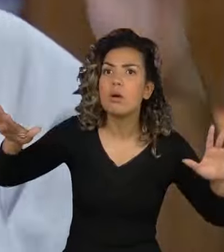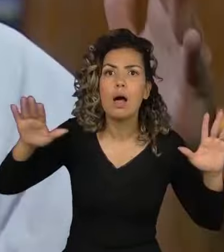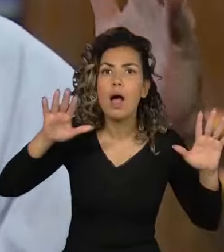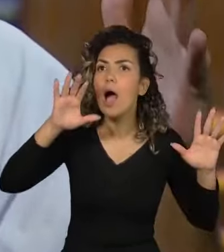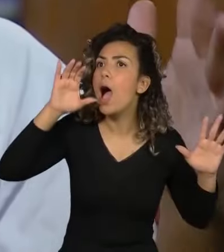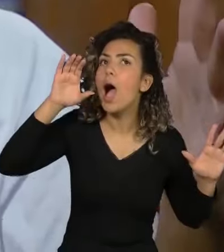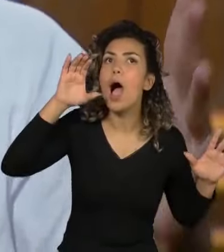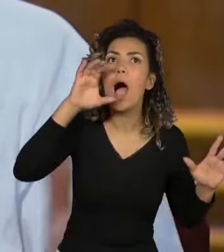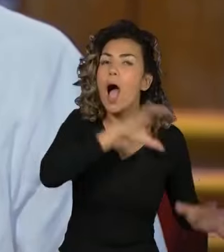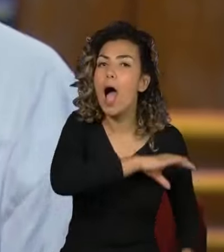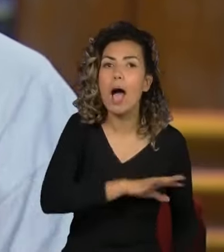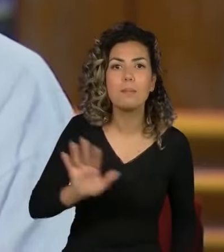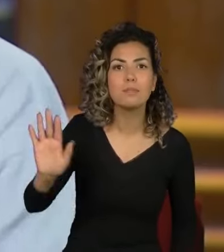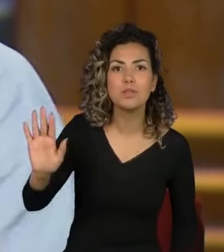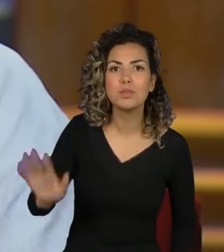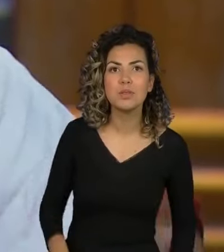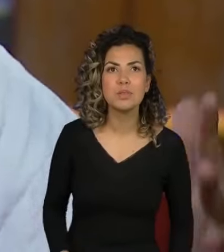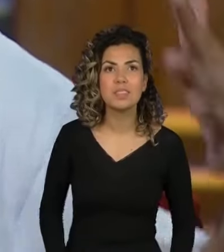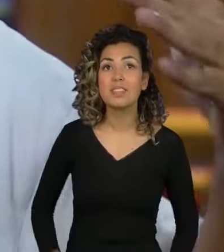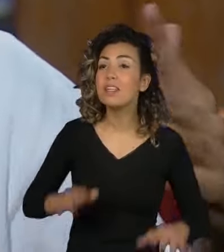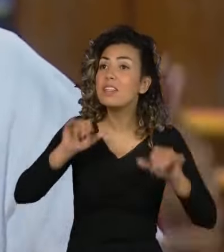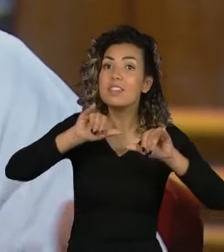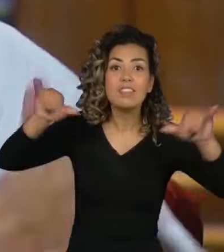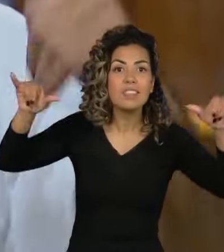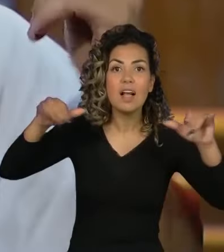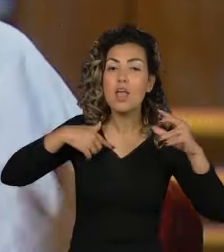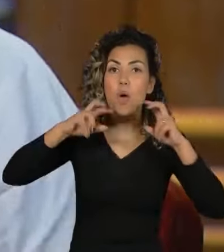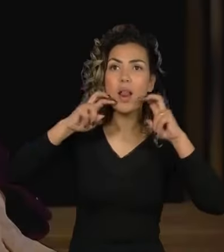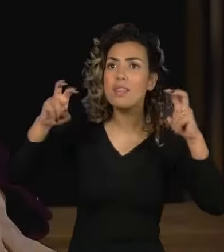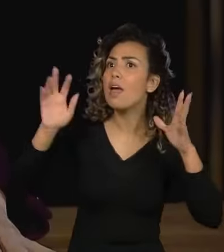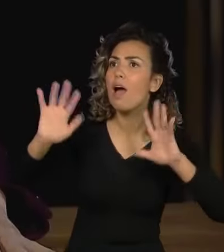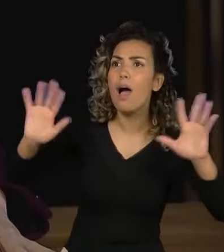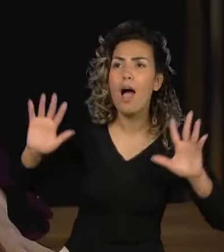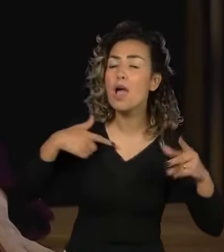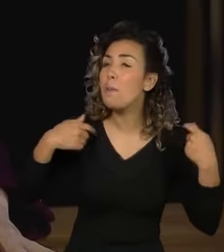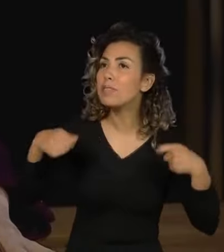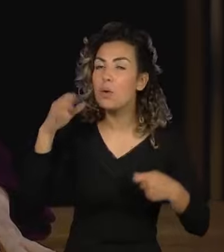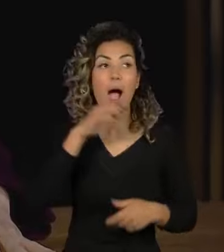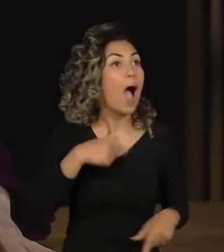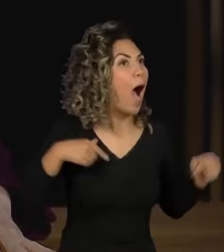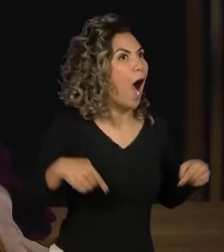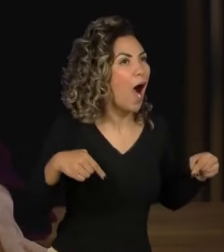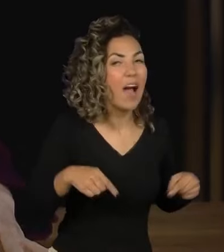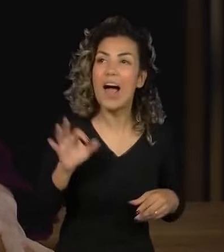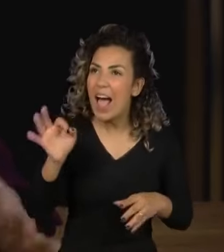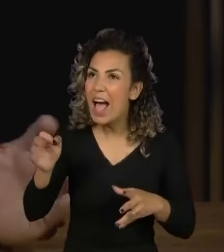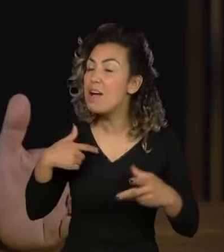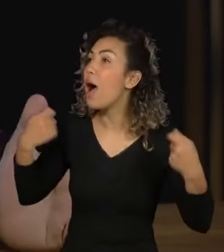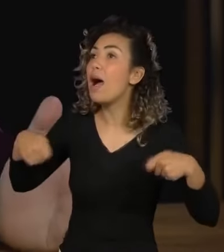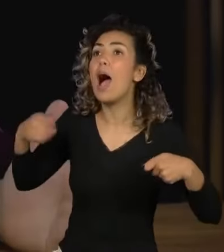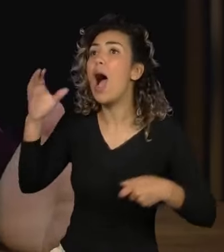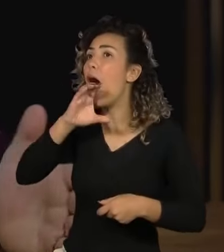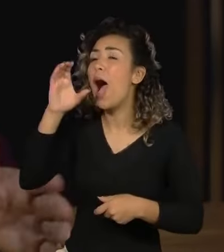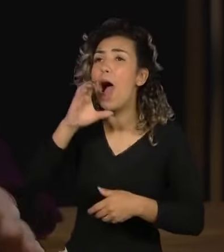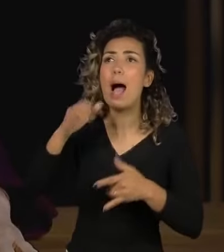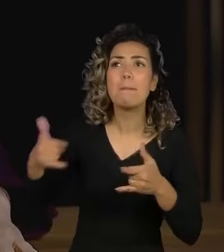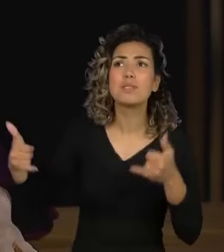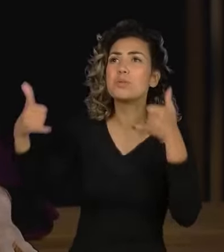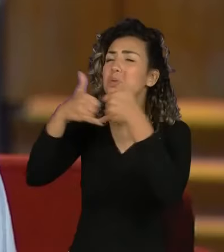preciso uma luz é eu falei galera eu preciso eu preciso agora fazer uma conexão eu preciso muito fazer uma ligação agora P uma pessoa em